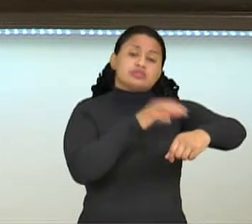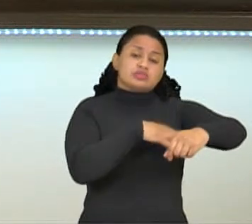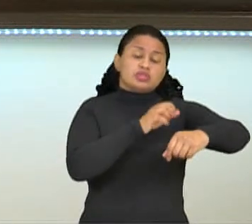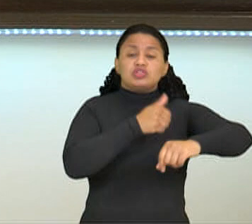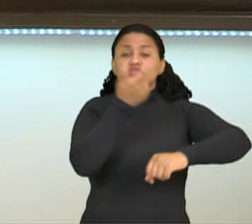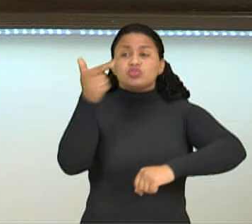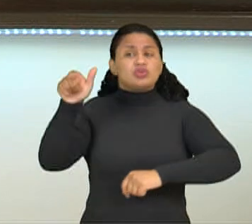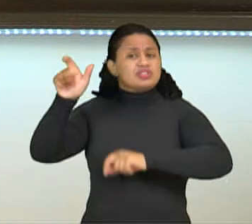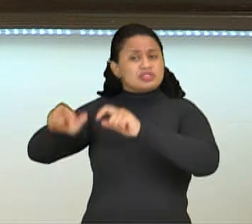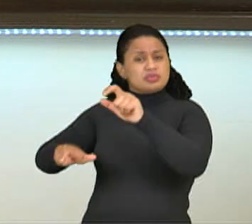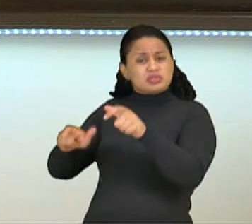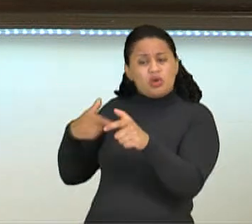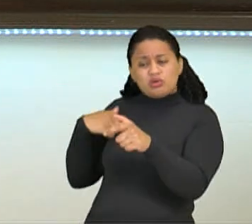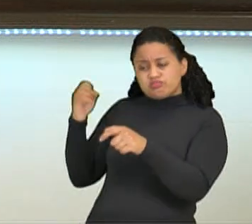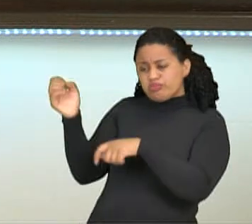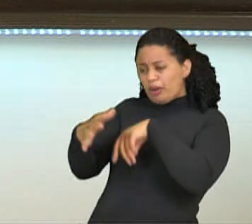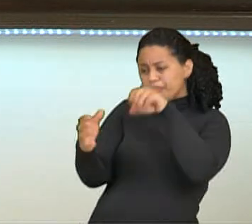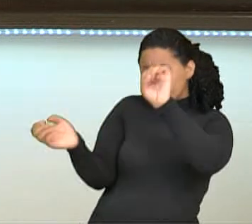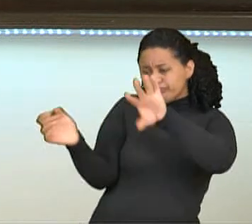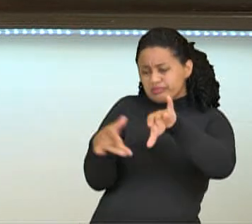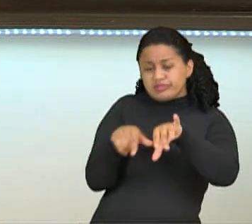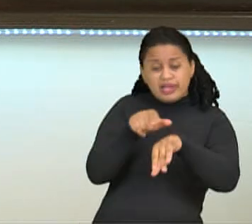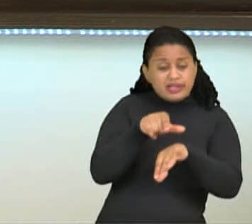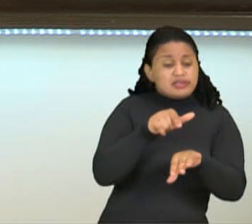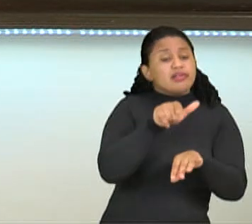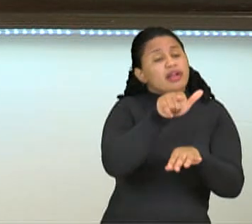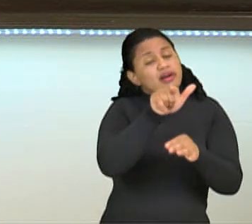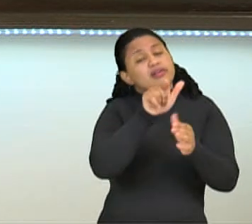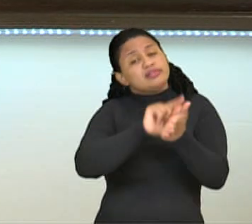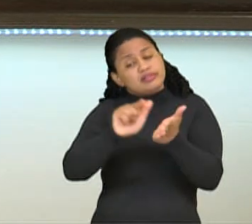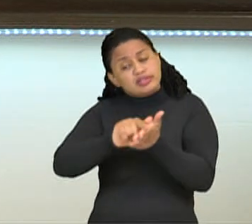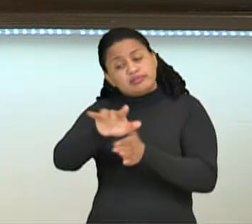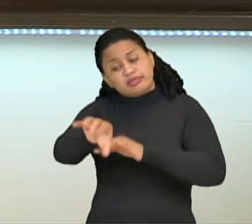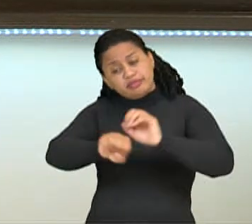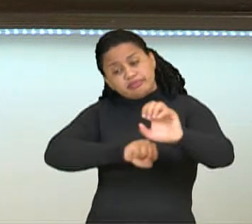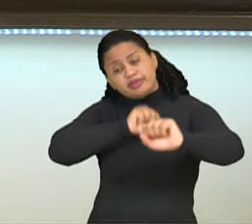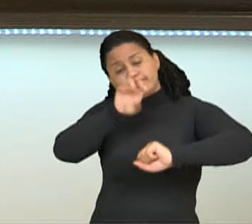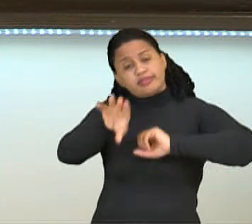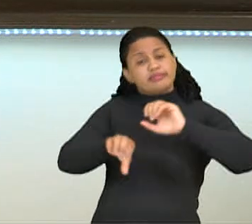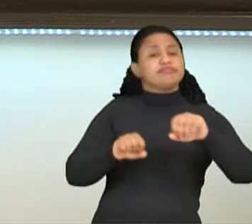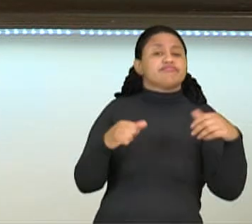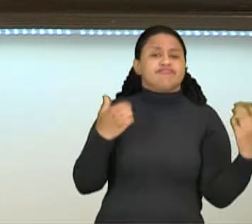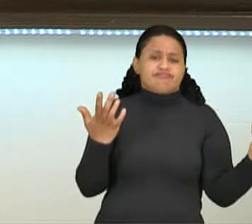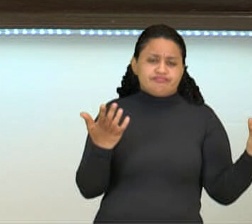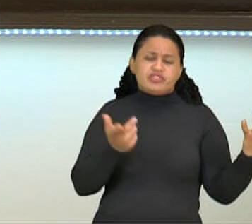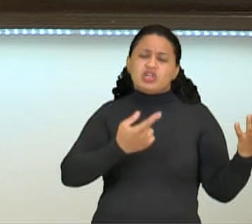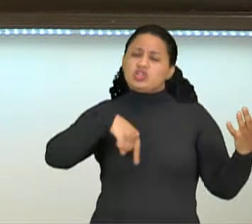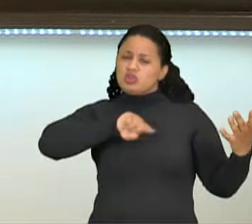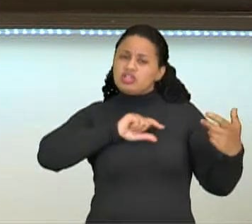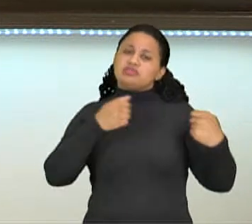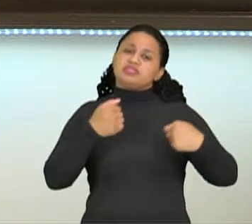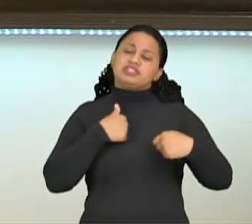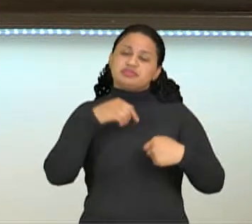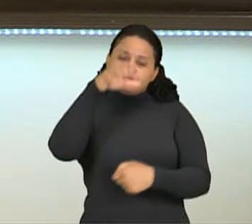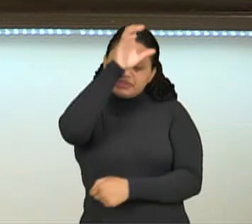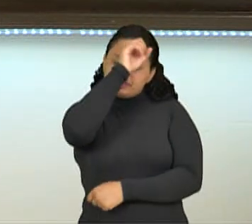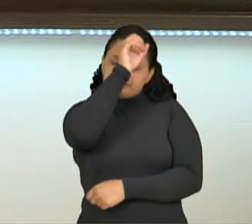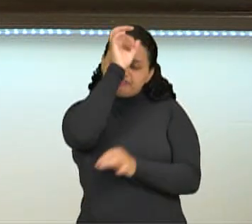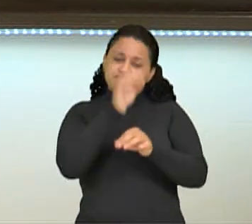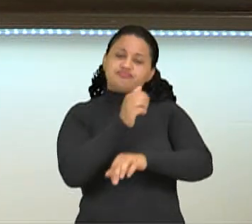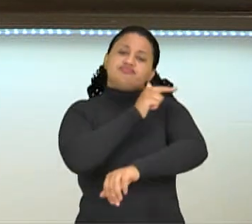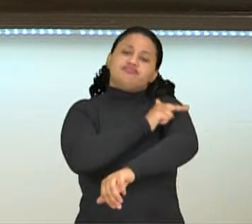de outras pessoas que estão jogando o lixo fora do espaço adequado. Nós temos que ir nos educando, né, pessoal?